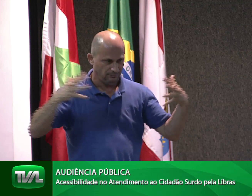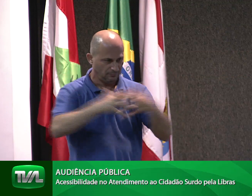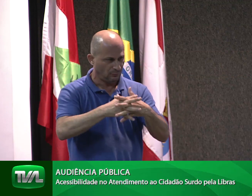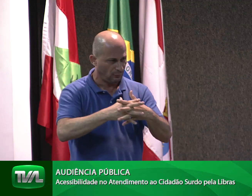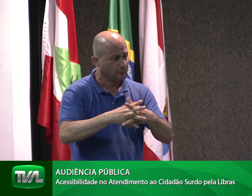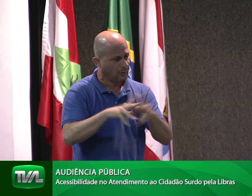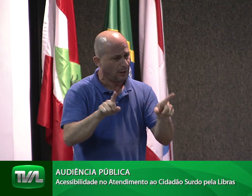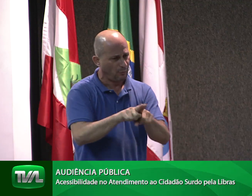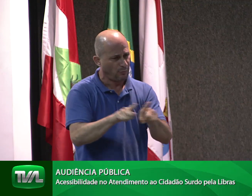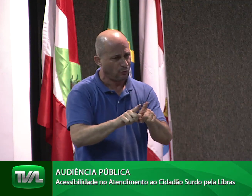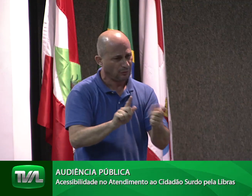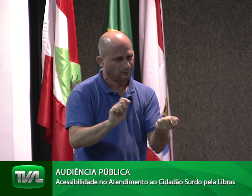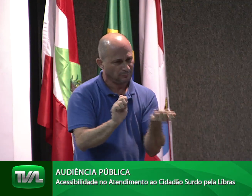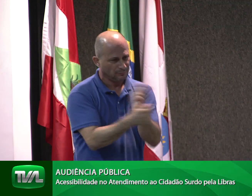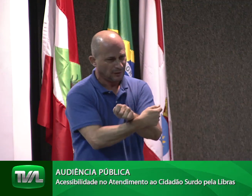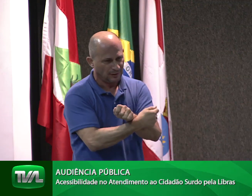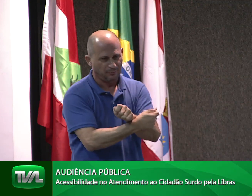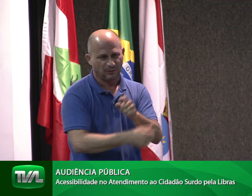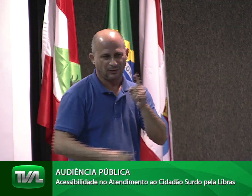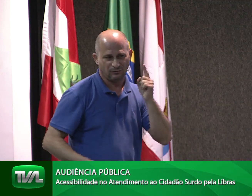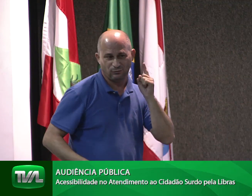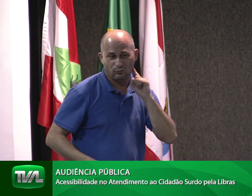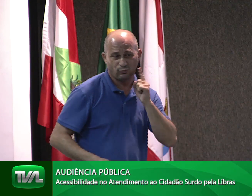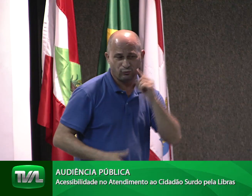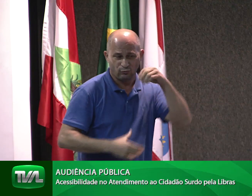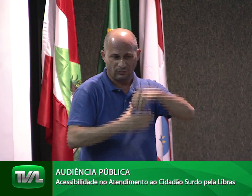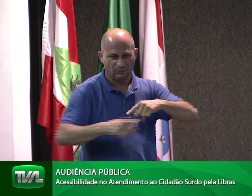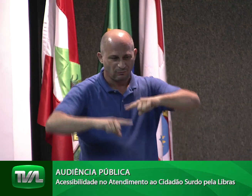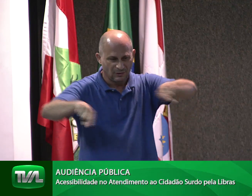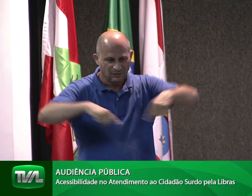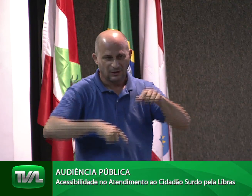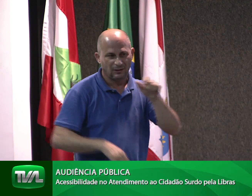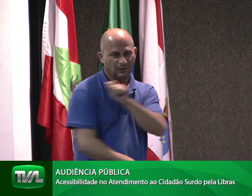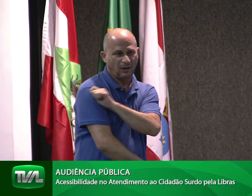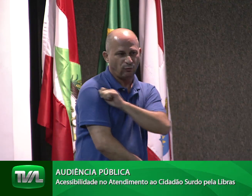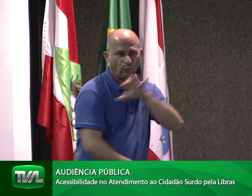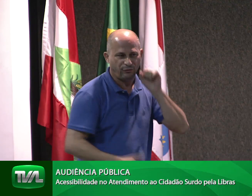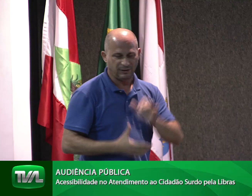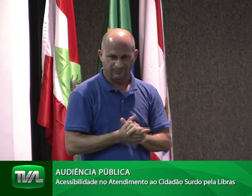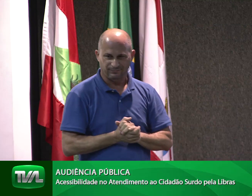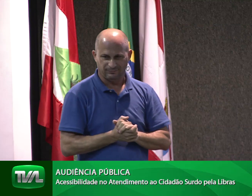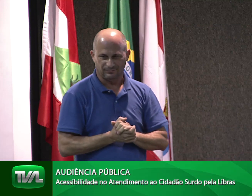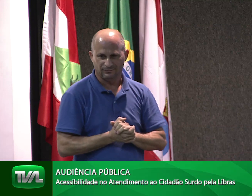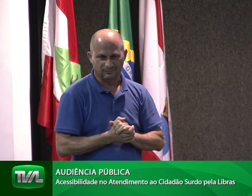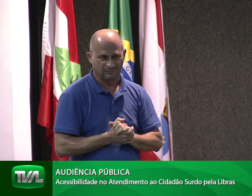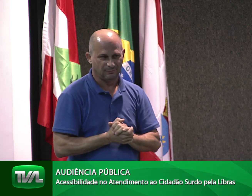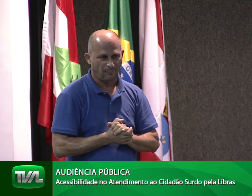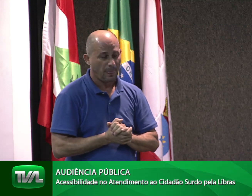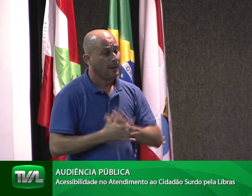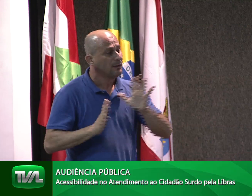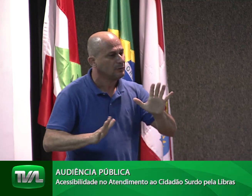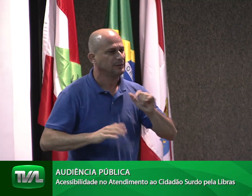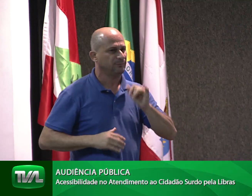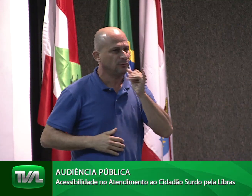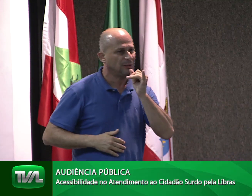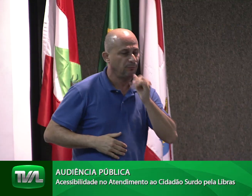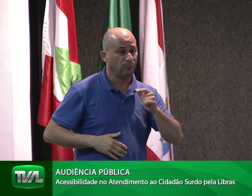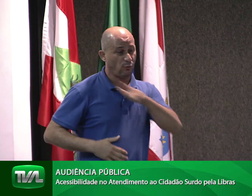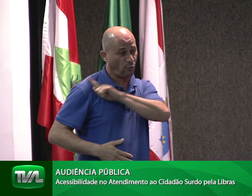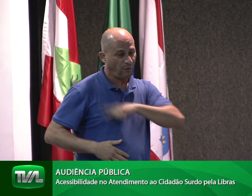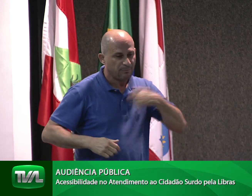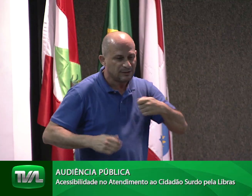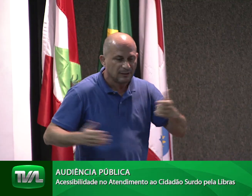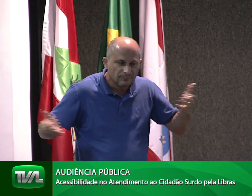atenção? É muito confuso. Agora, vocês imaginem um aluno surdo numa sala com ouvintes falando o tempo todo e andando de um lado para o outro. Ele não